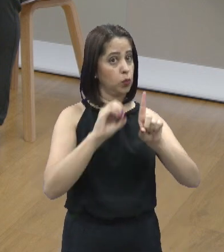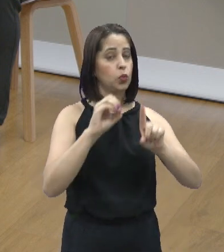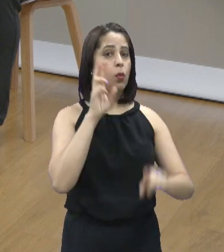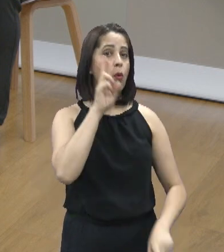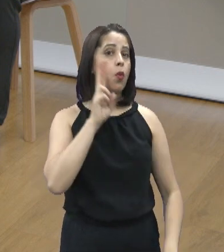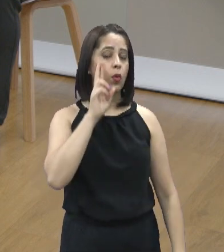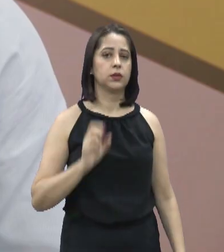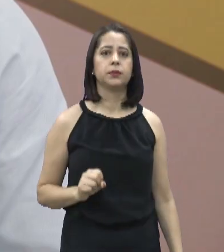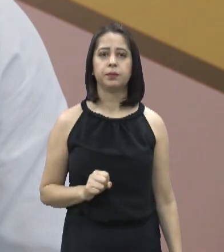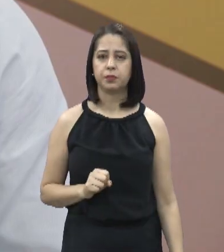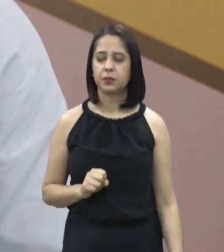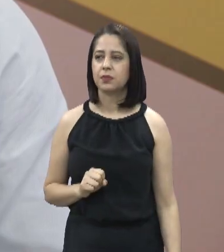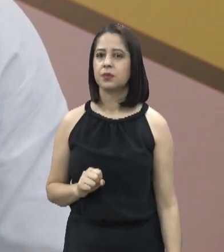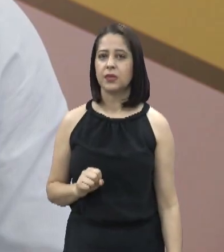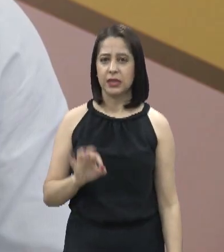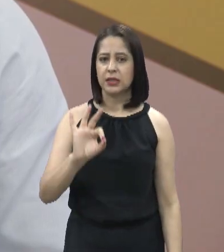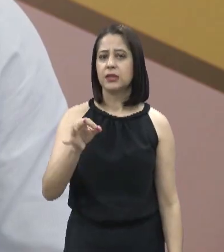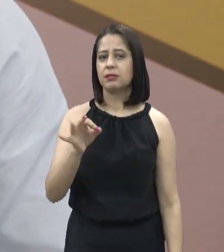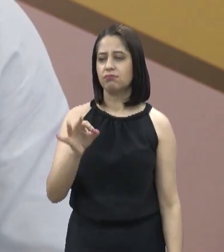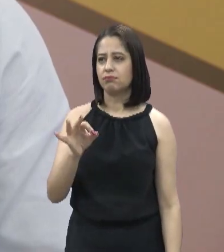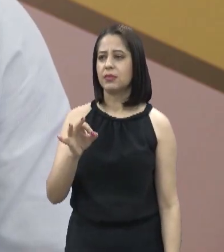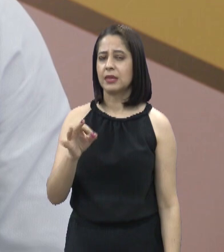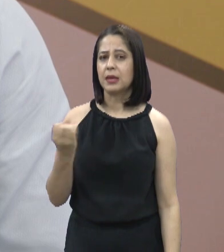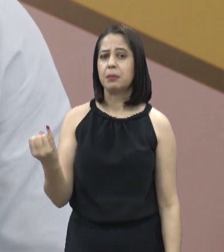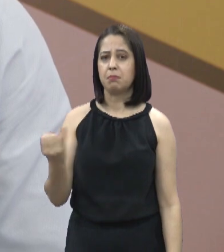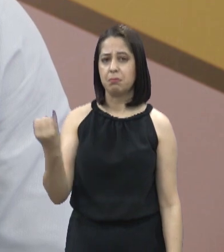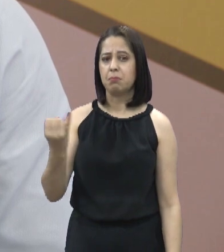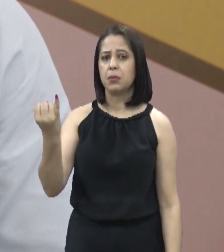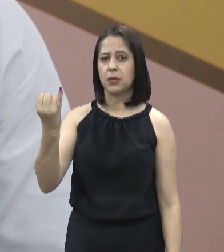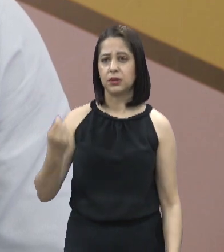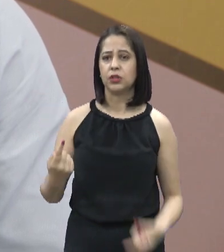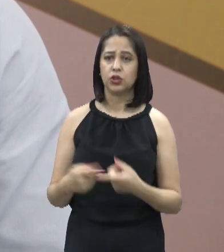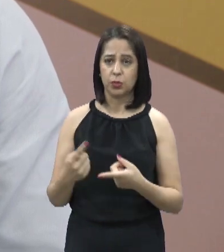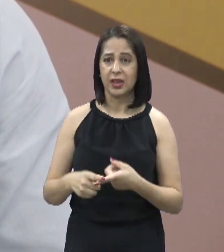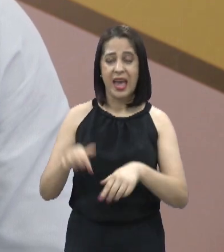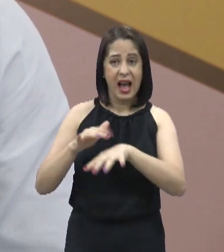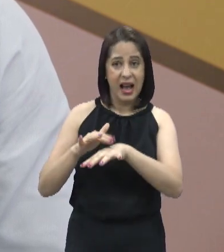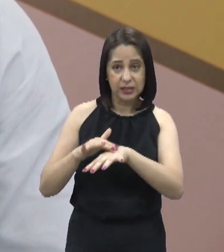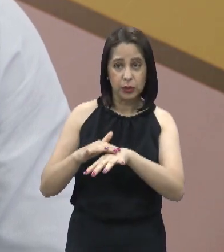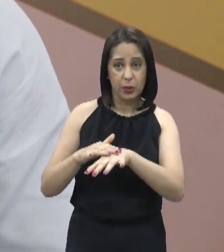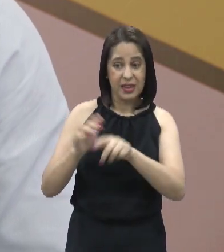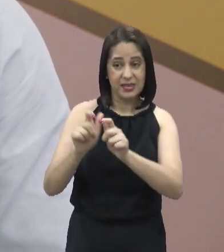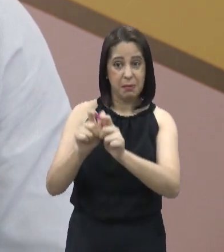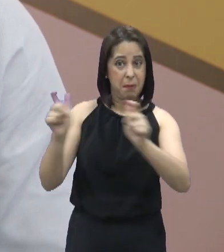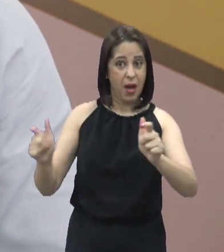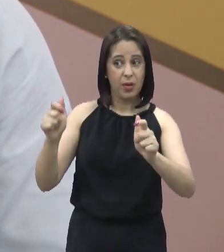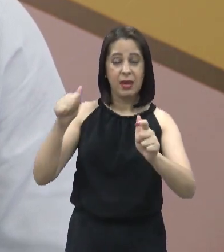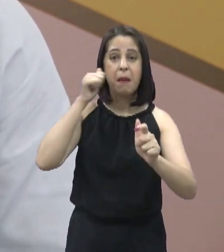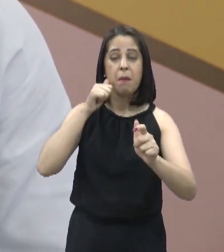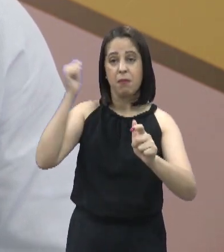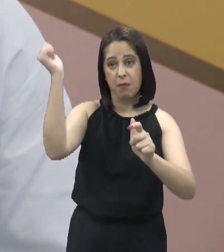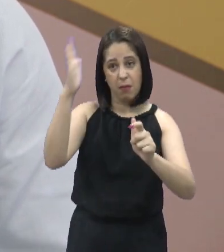muito importante falar porque é uma doença que infelizmente é muito prevalente entre as mulheres brasileiras. E